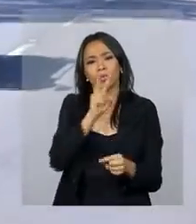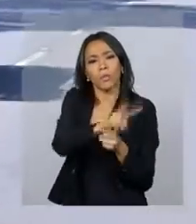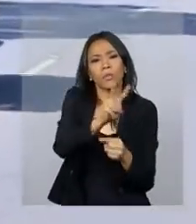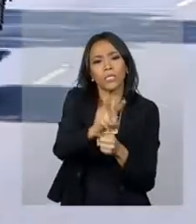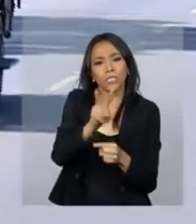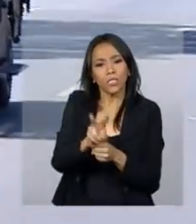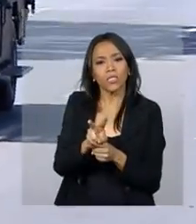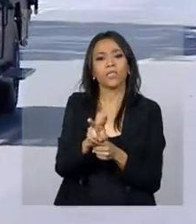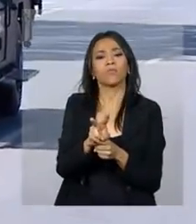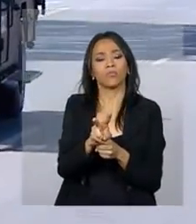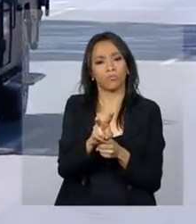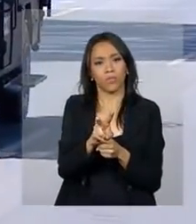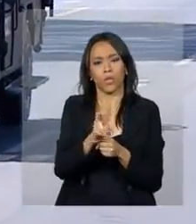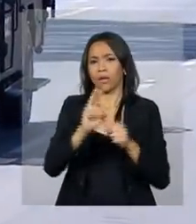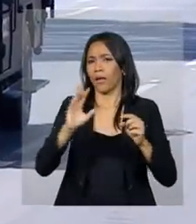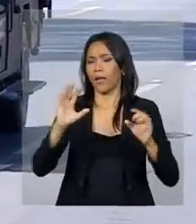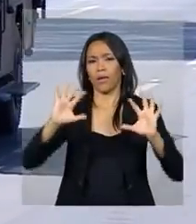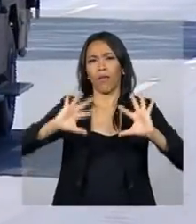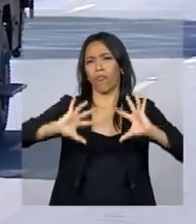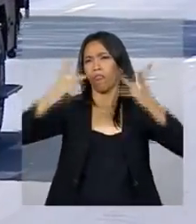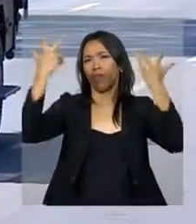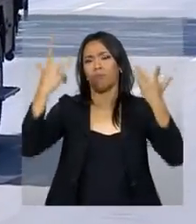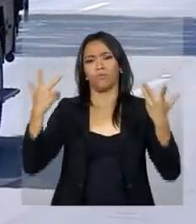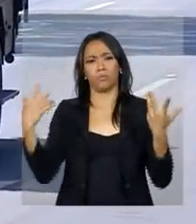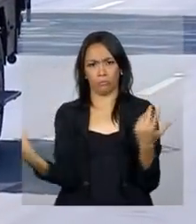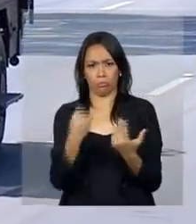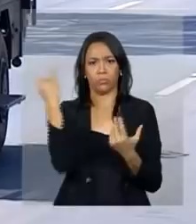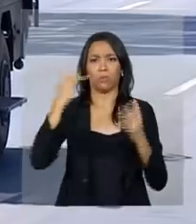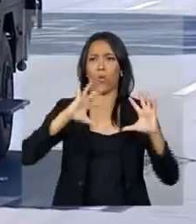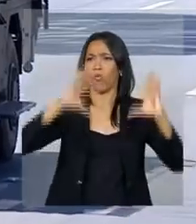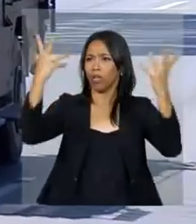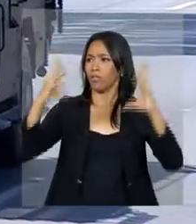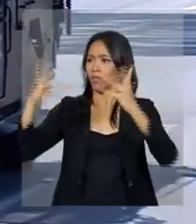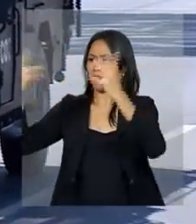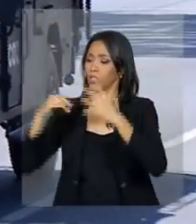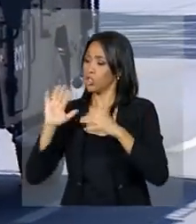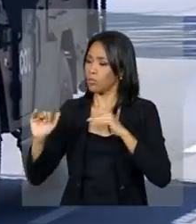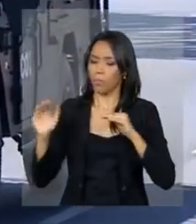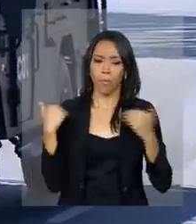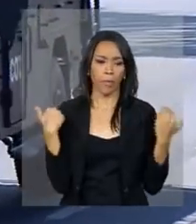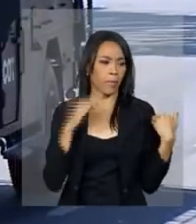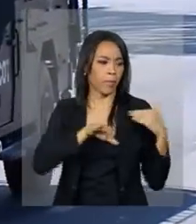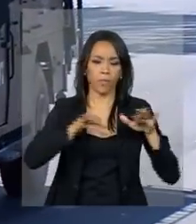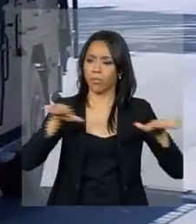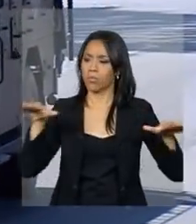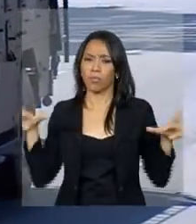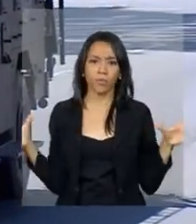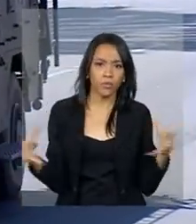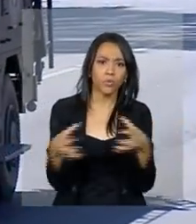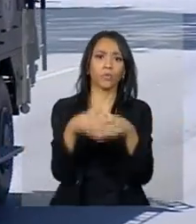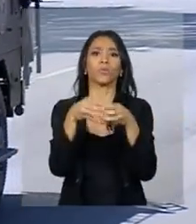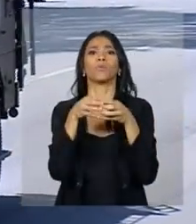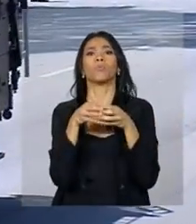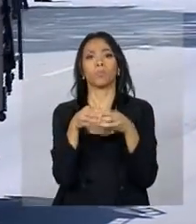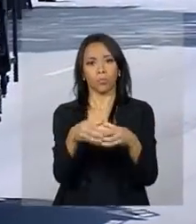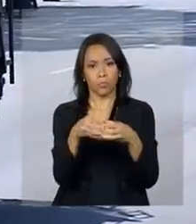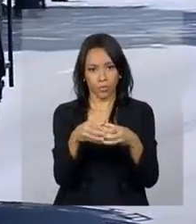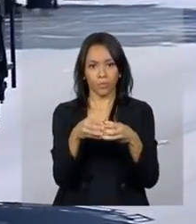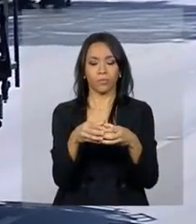grandes eventos. Então, reunimos tropa de todo o Comando Militar do